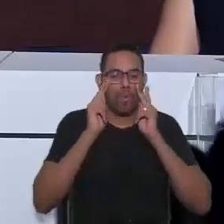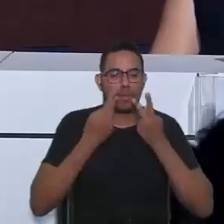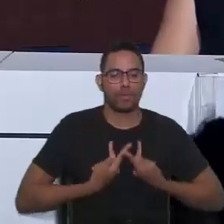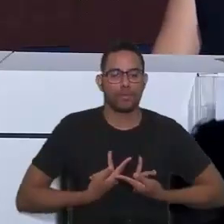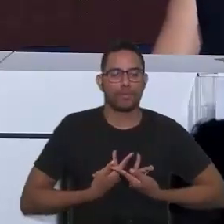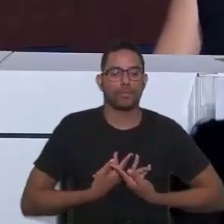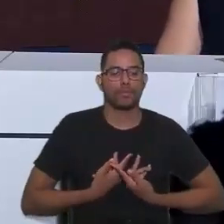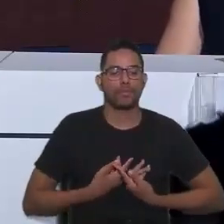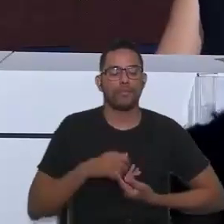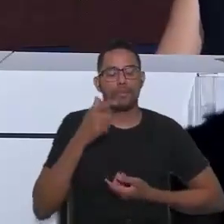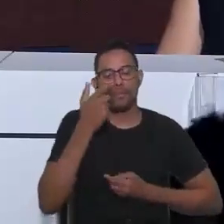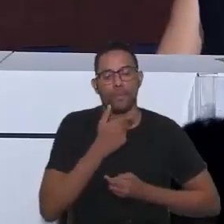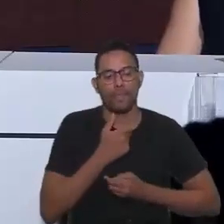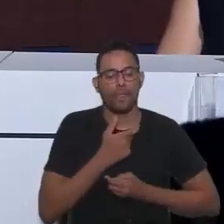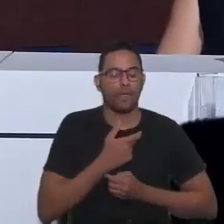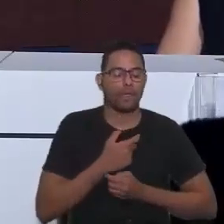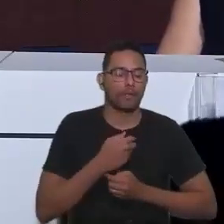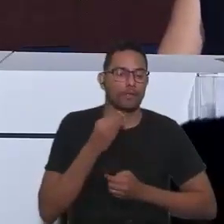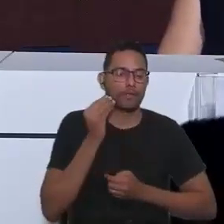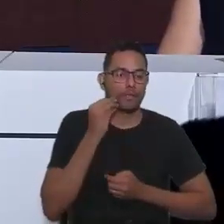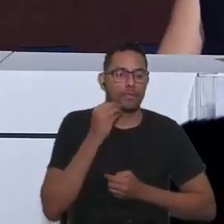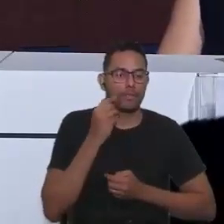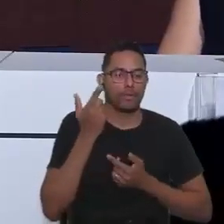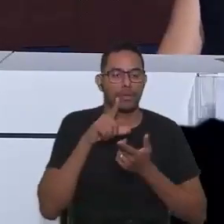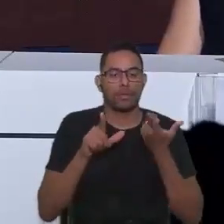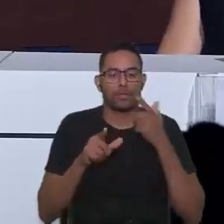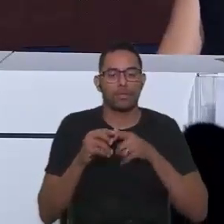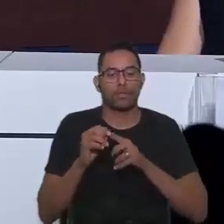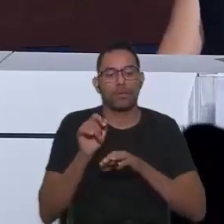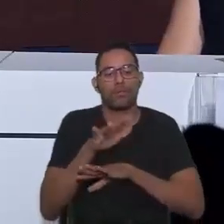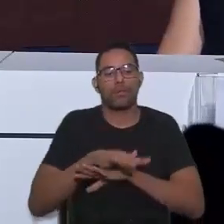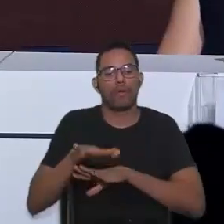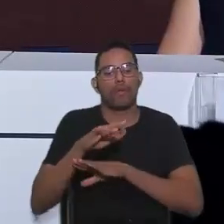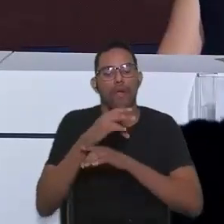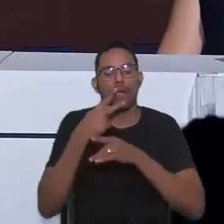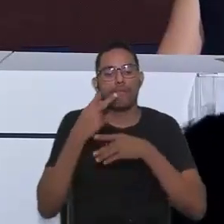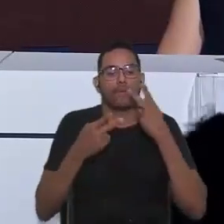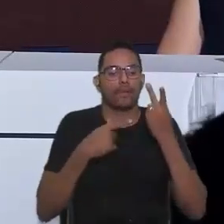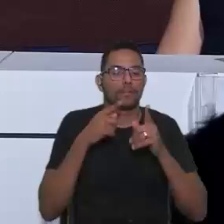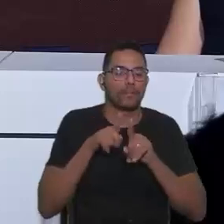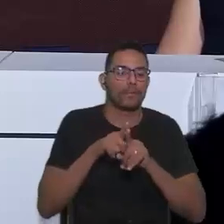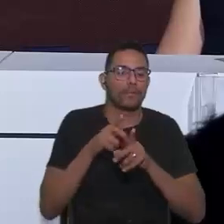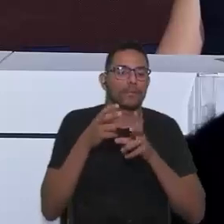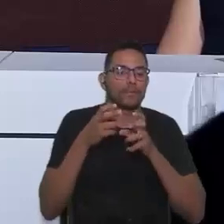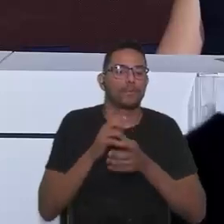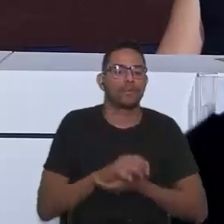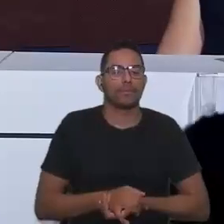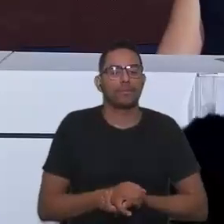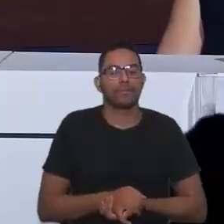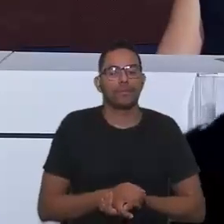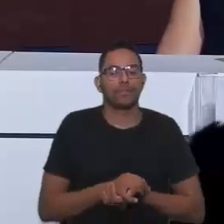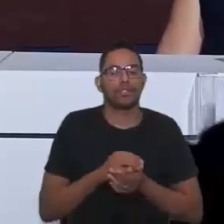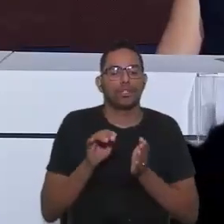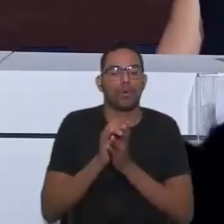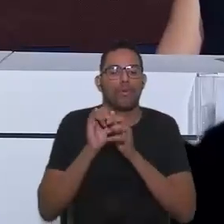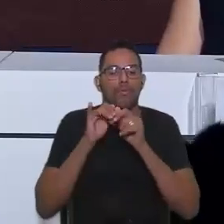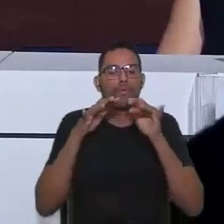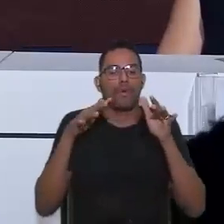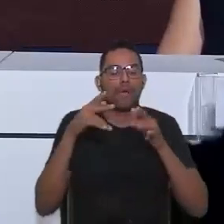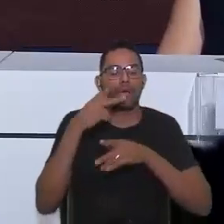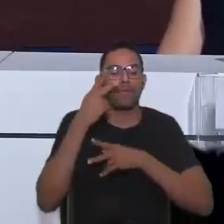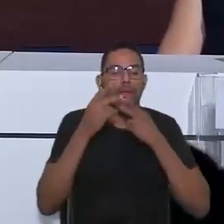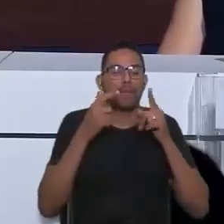humanização será tendente a conquistar a expressão da fala e será tendente a chegar a um esplendor da